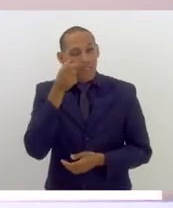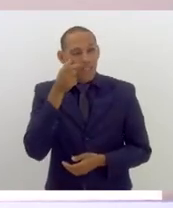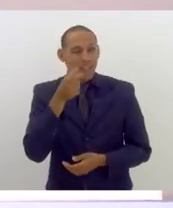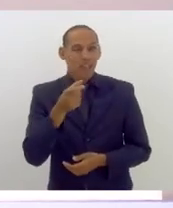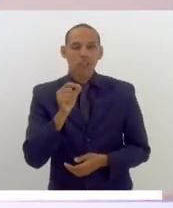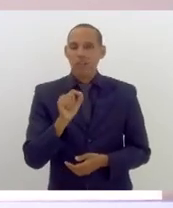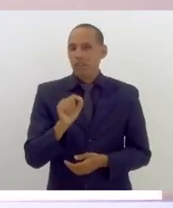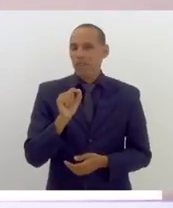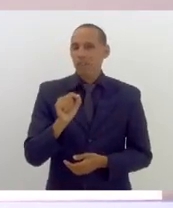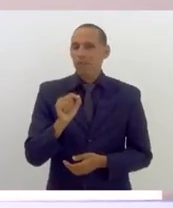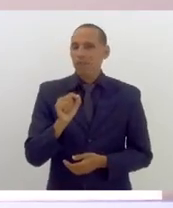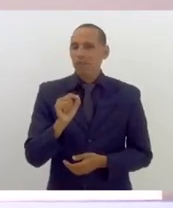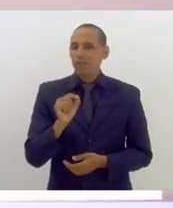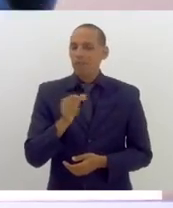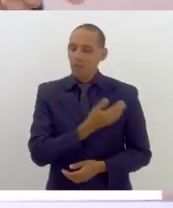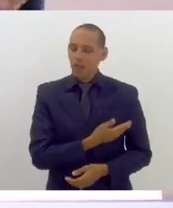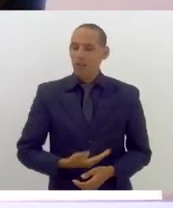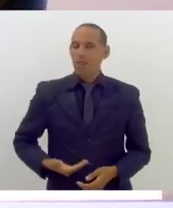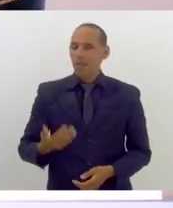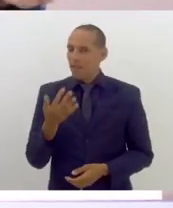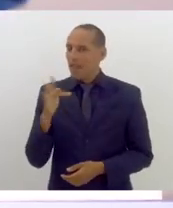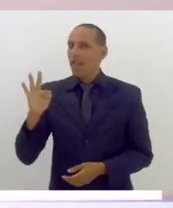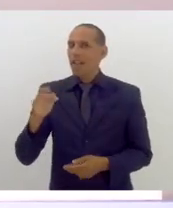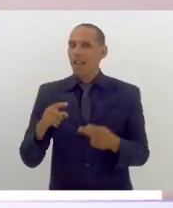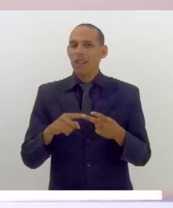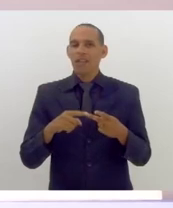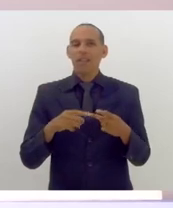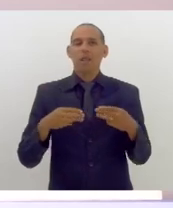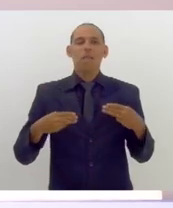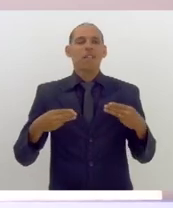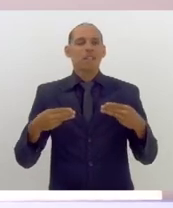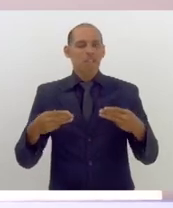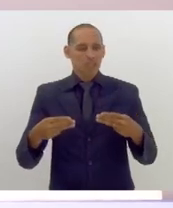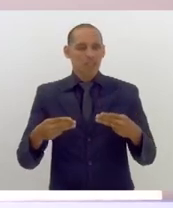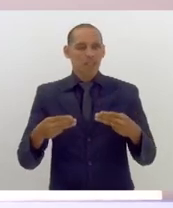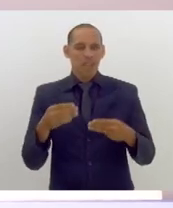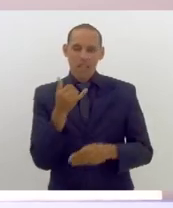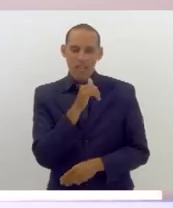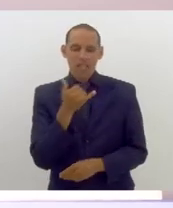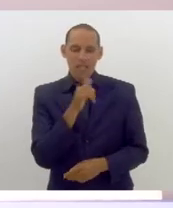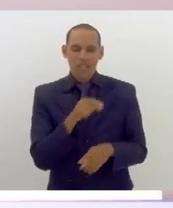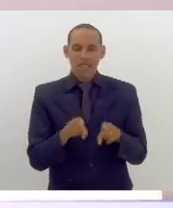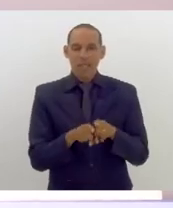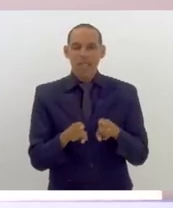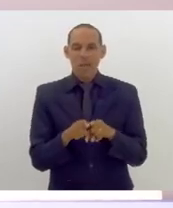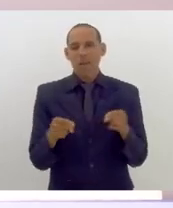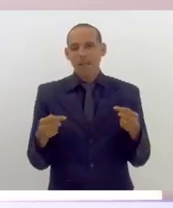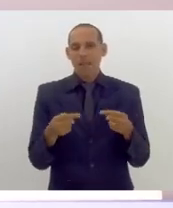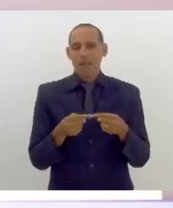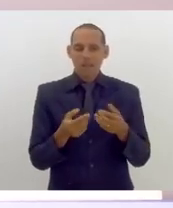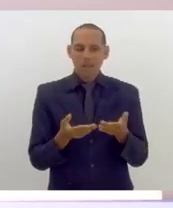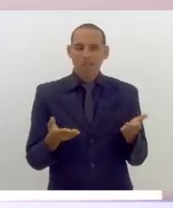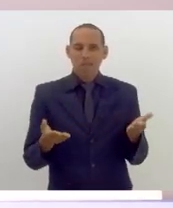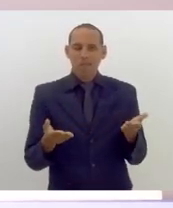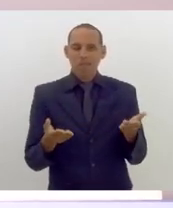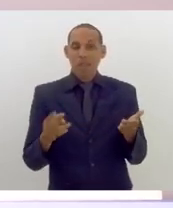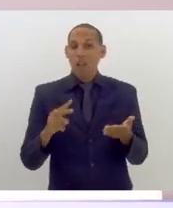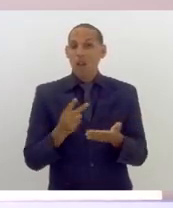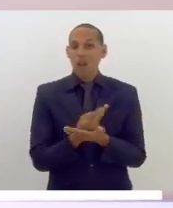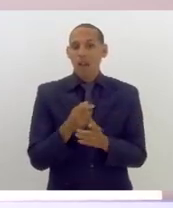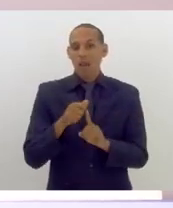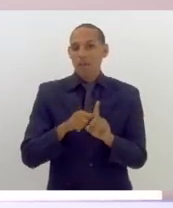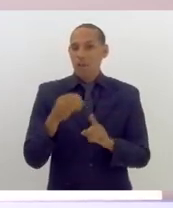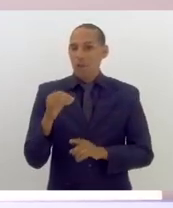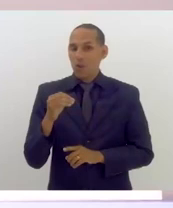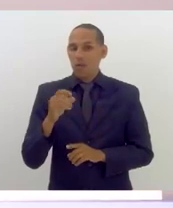do governo federal do ministério de energia em relação a essa matéria isso acontece em outubro